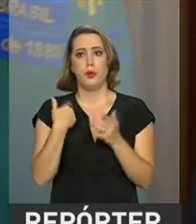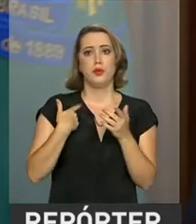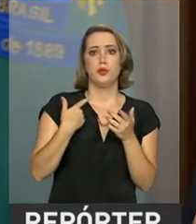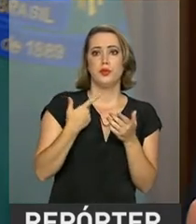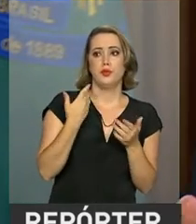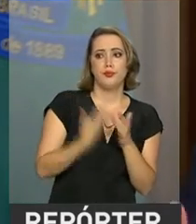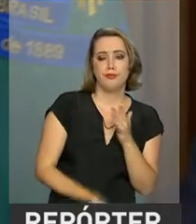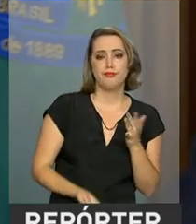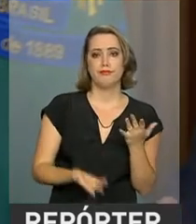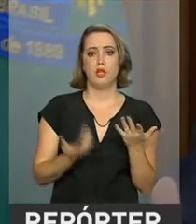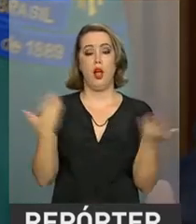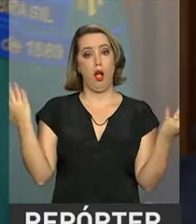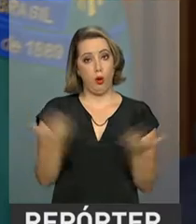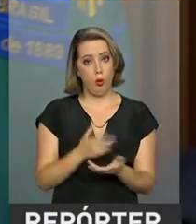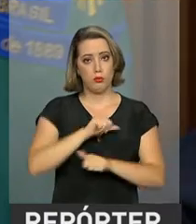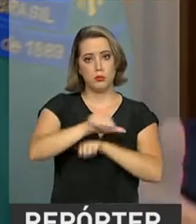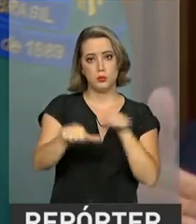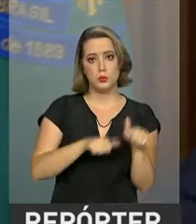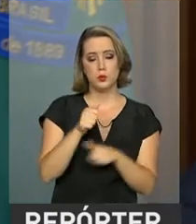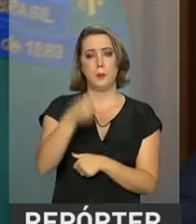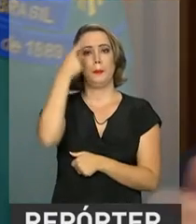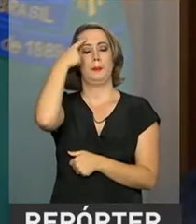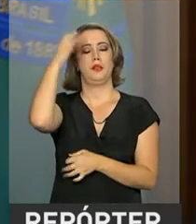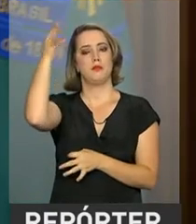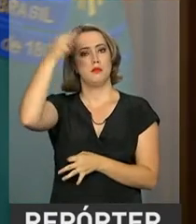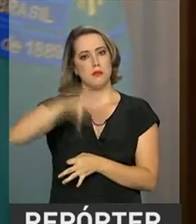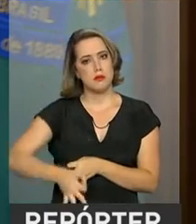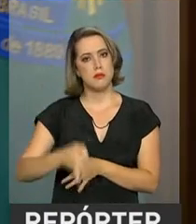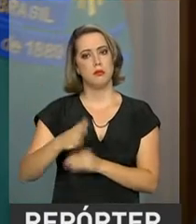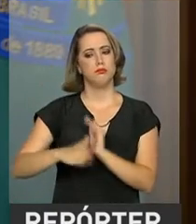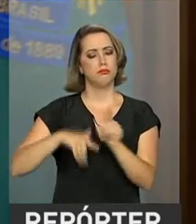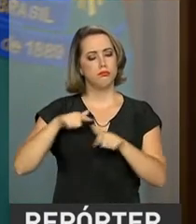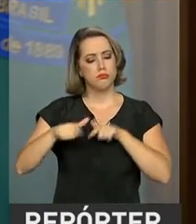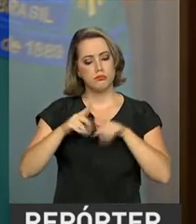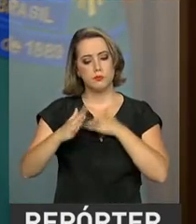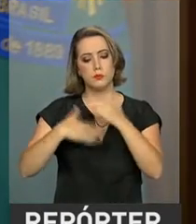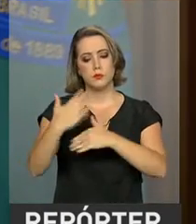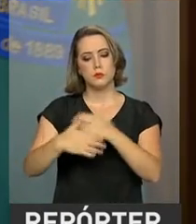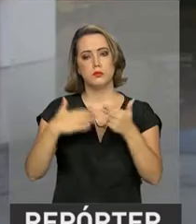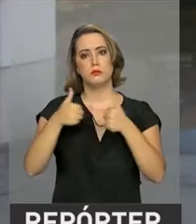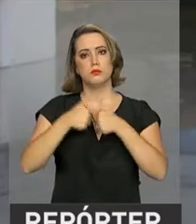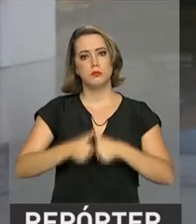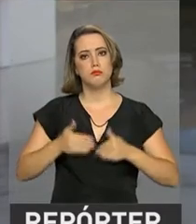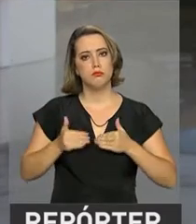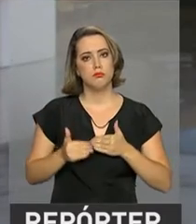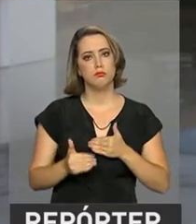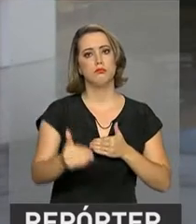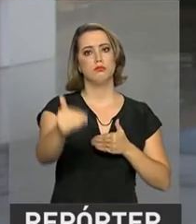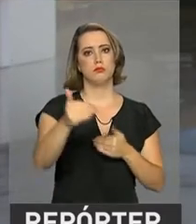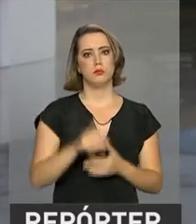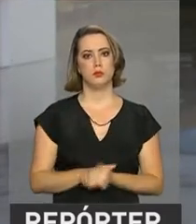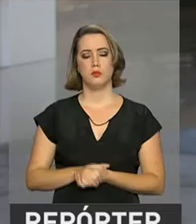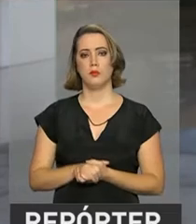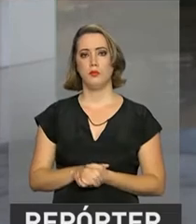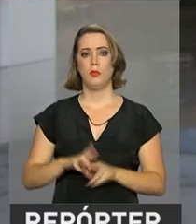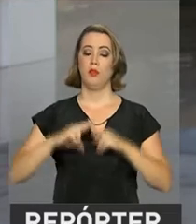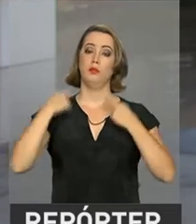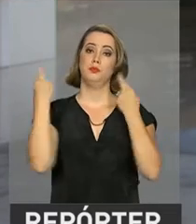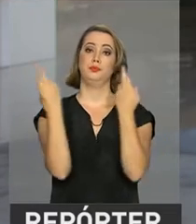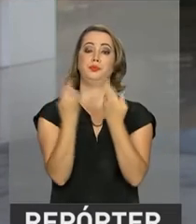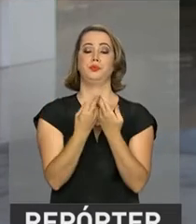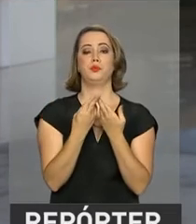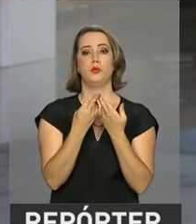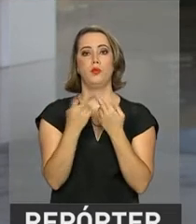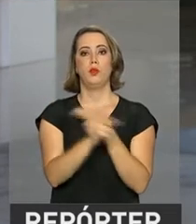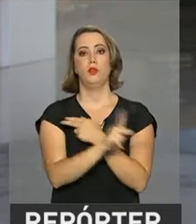de medidas contra e que estão aqui pra ficar durante a reunião o presidente